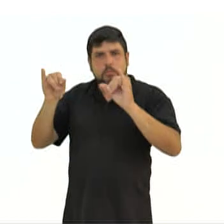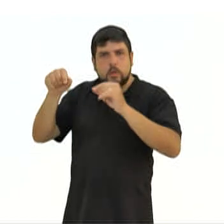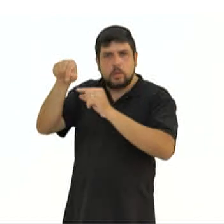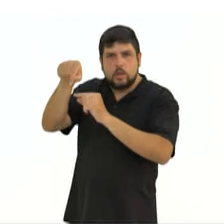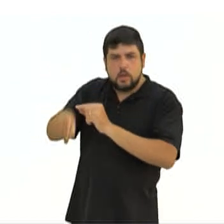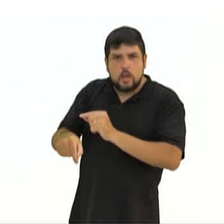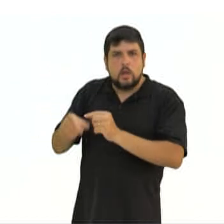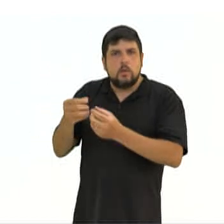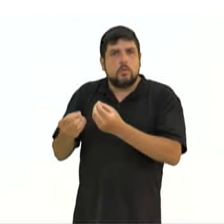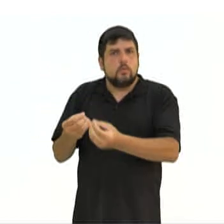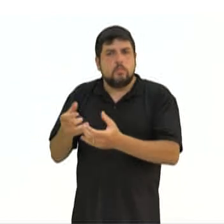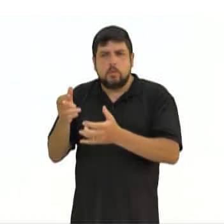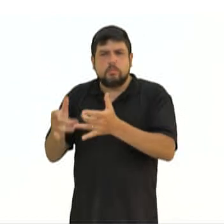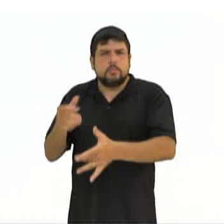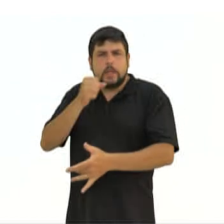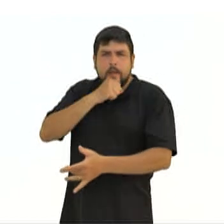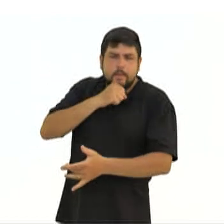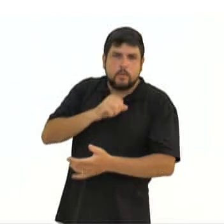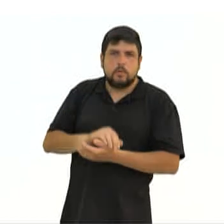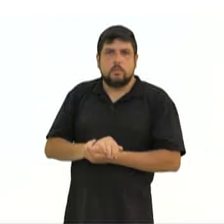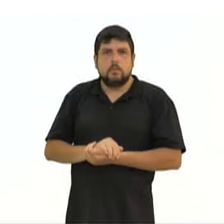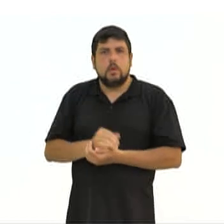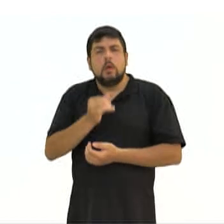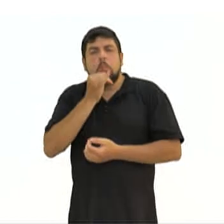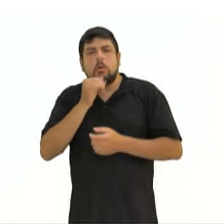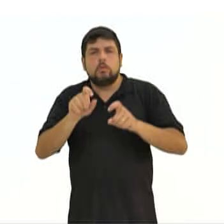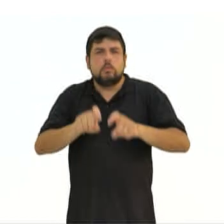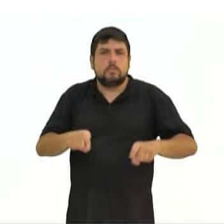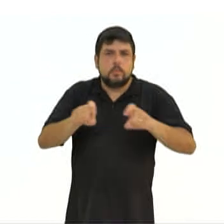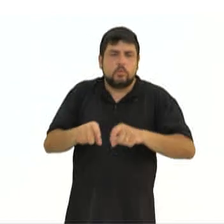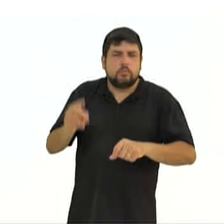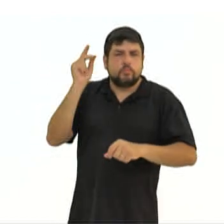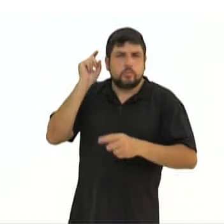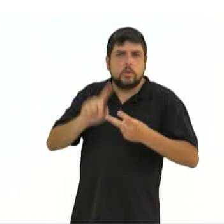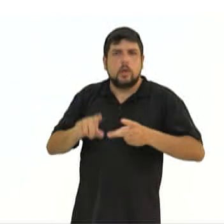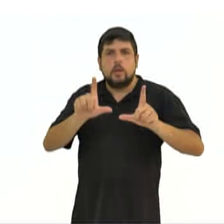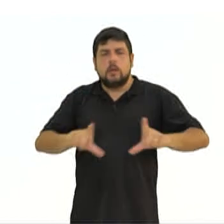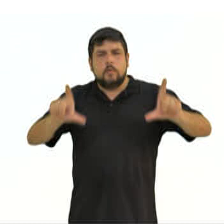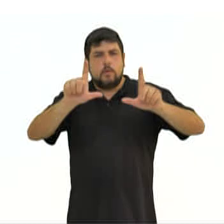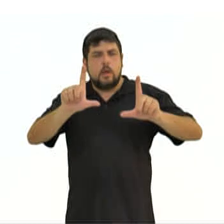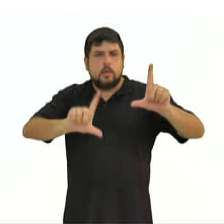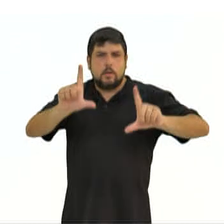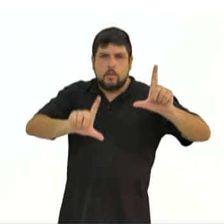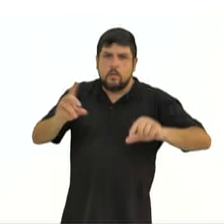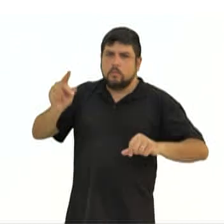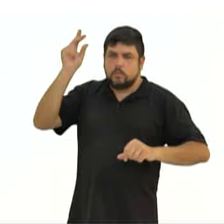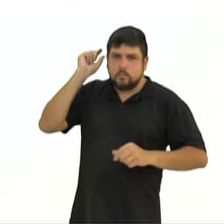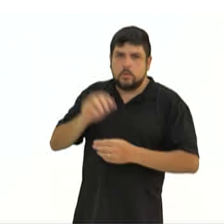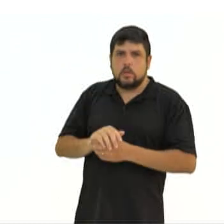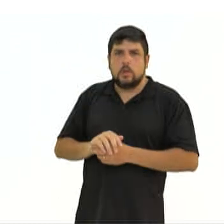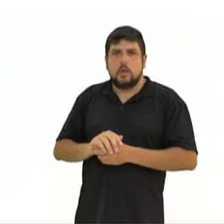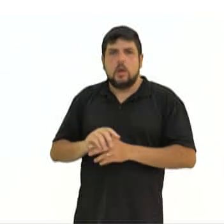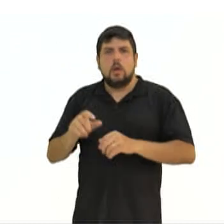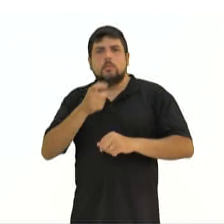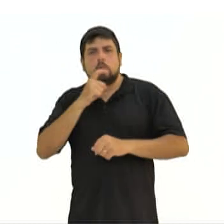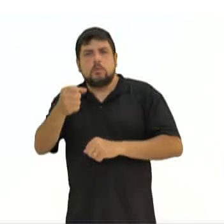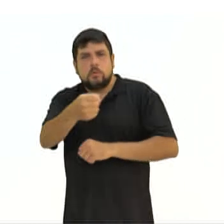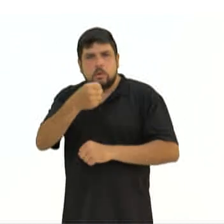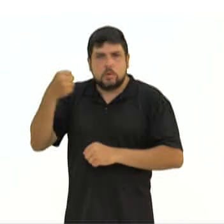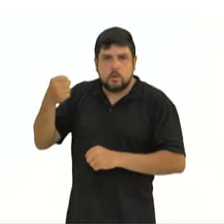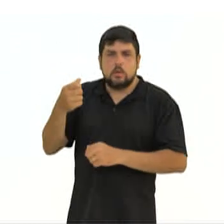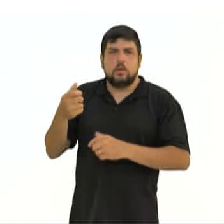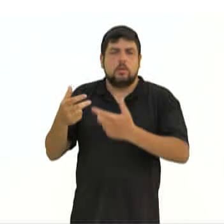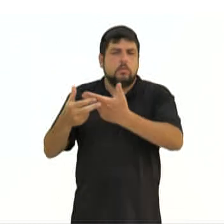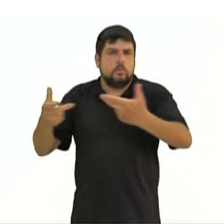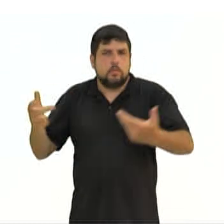eletroeletrônico descartado ou obsoleto, tais como computadores, aparelhos de televisão, rádio, geladeiras, celulares, câmeras digitais,